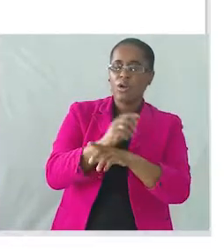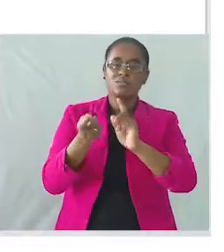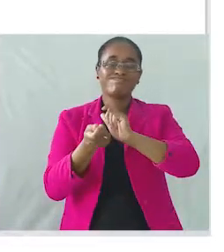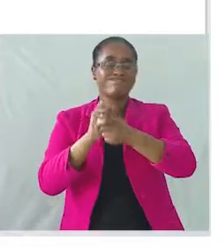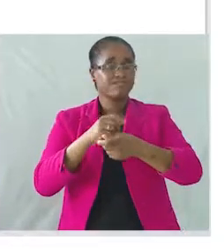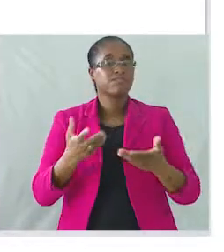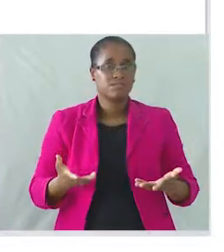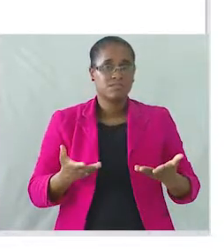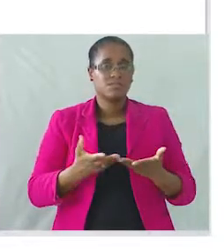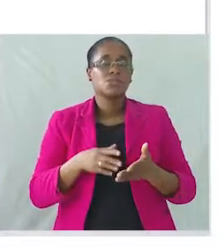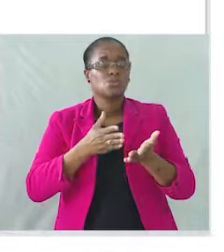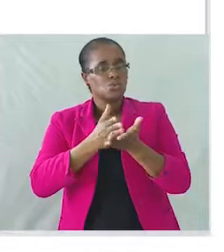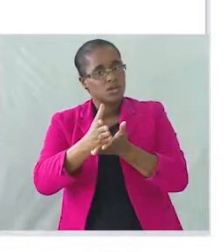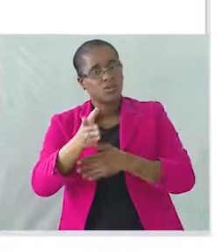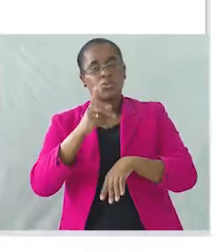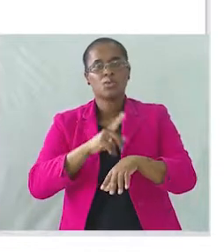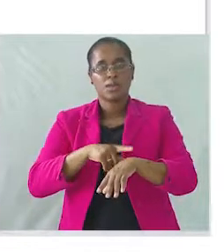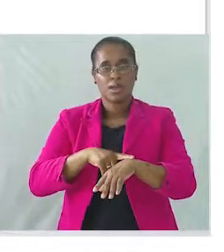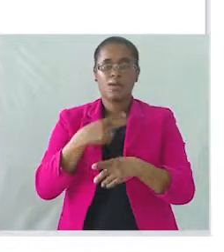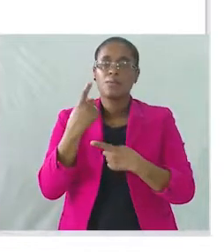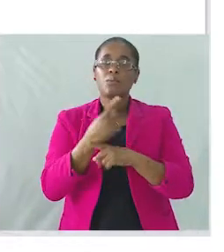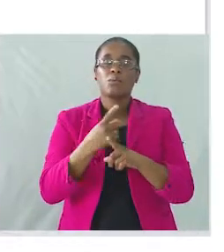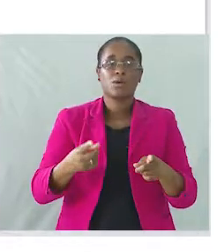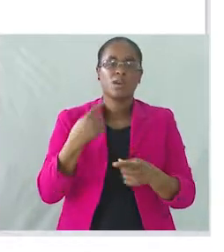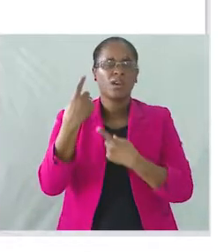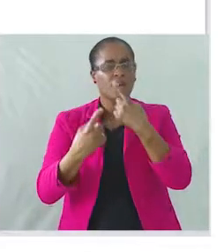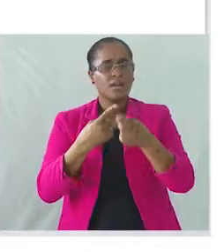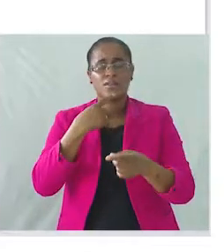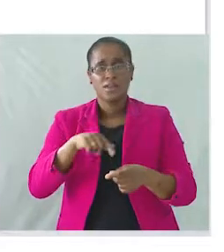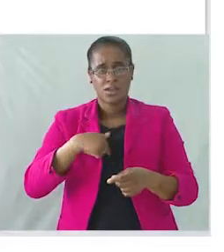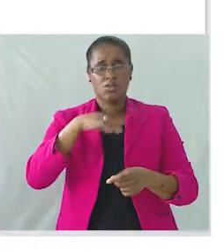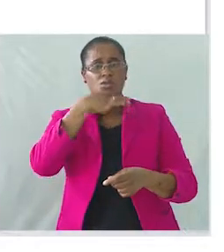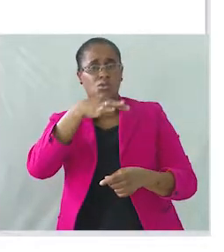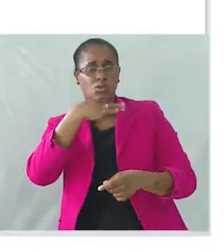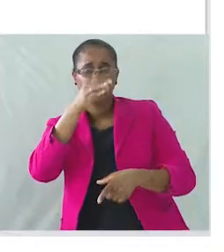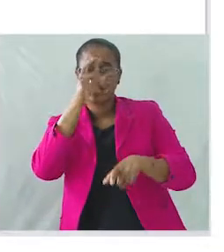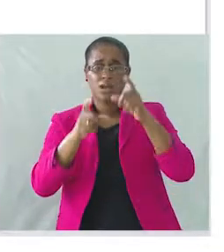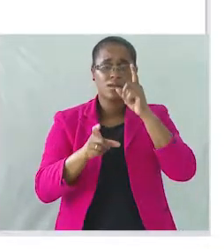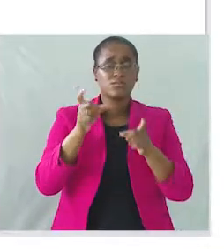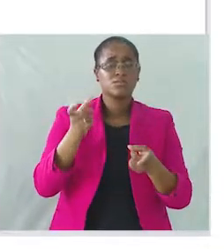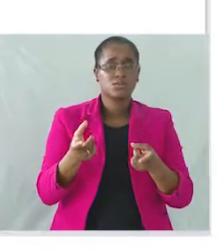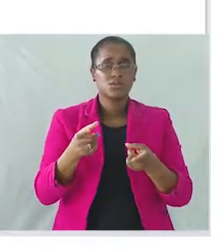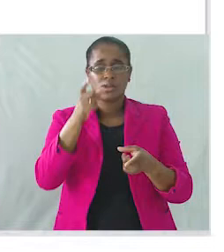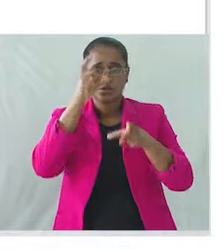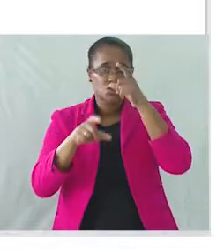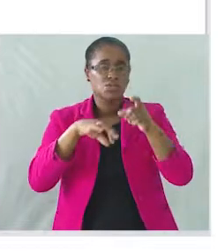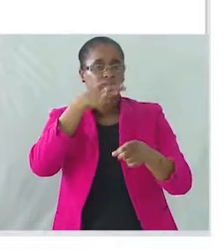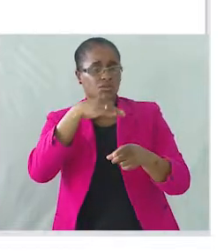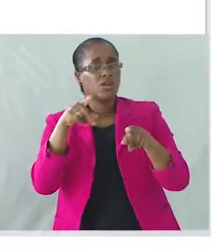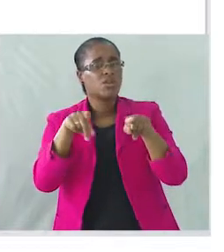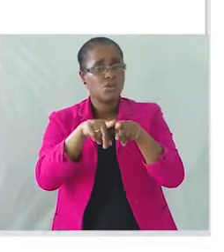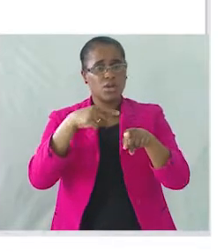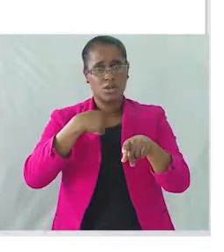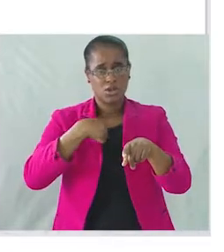transformações ao longo do tempo. Porque cada vez que eu conto a alguém, a pessoa não vai contar exatamente da mesma